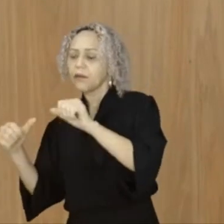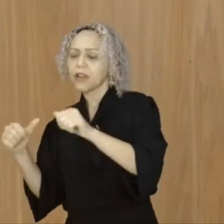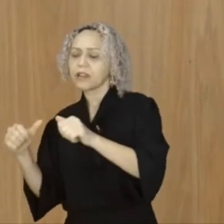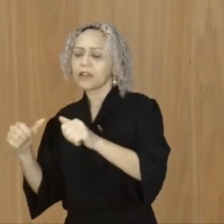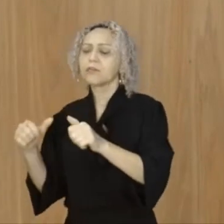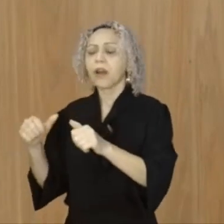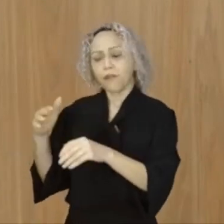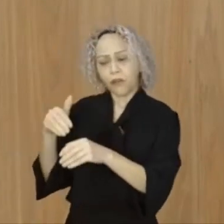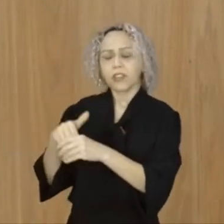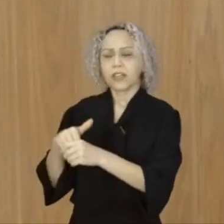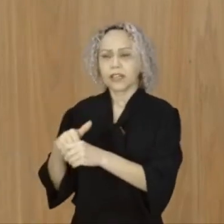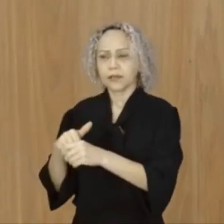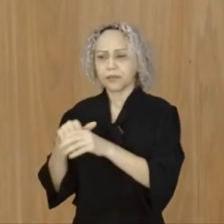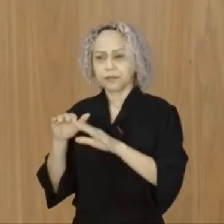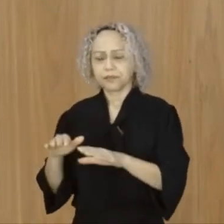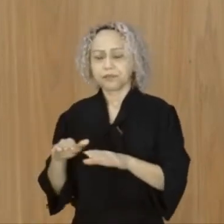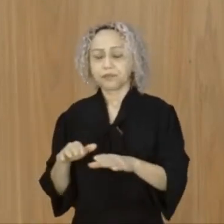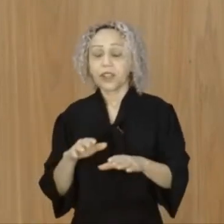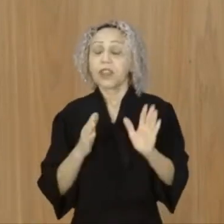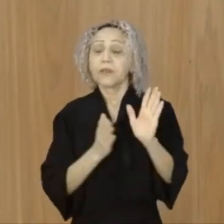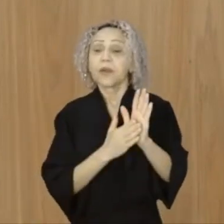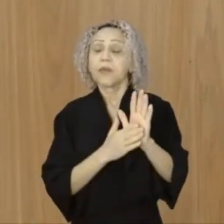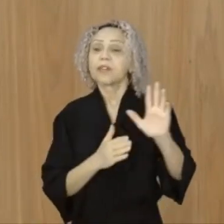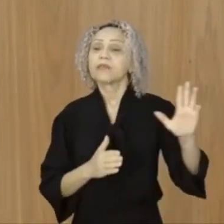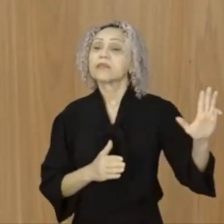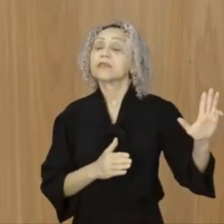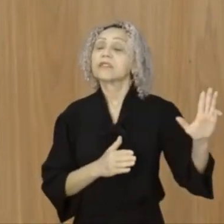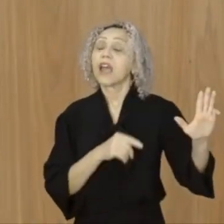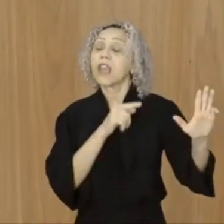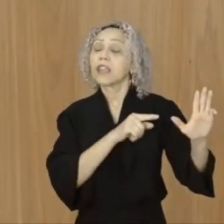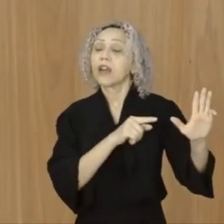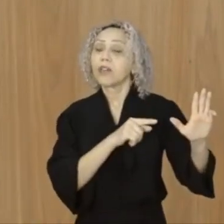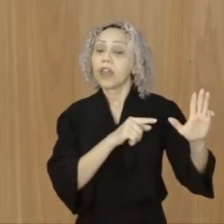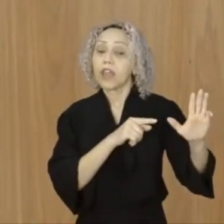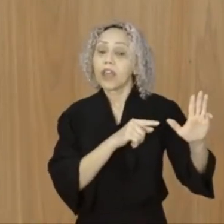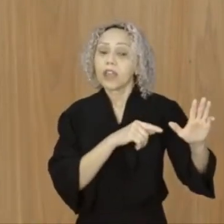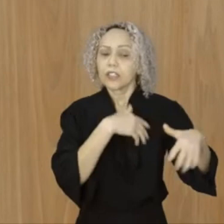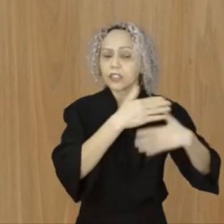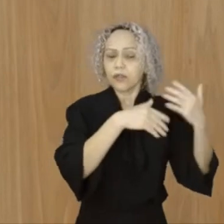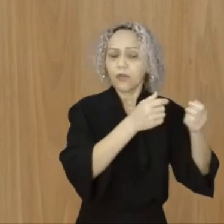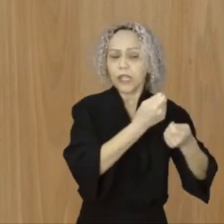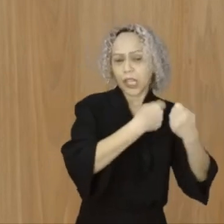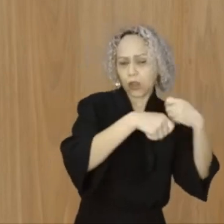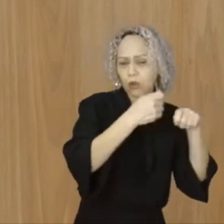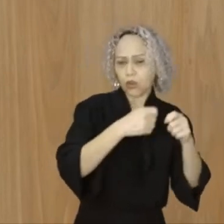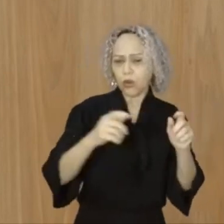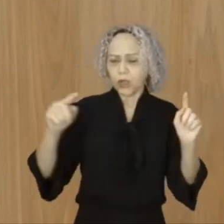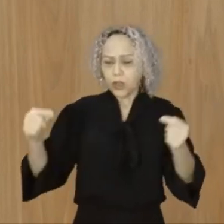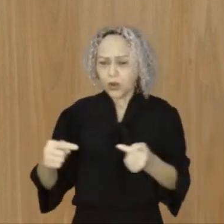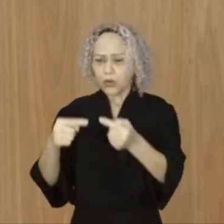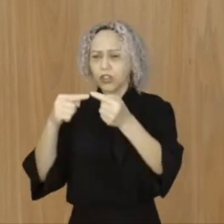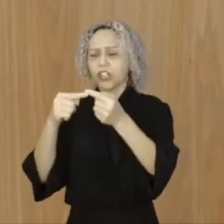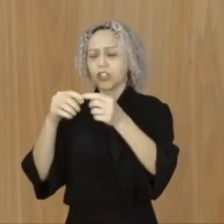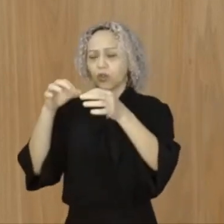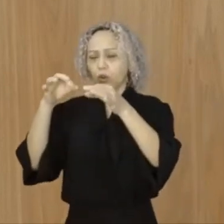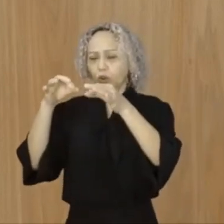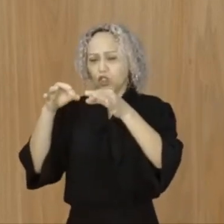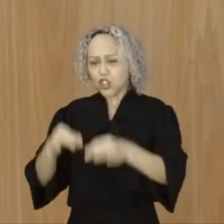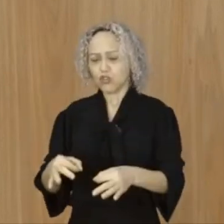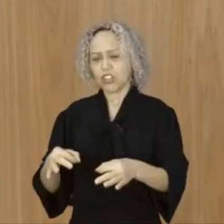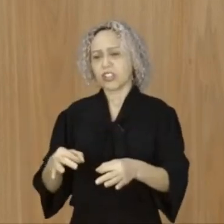Lula quer aliar o desenvolvimento econômico com justiça social, né? Porque os mais pobres pagam mais